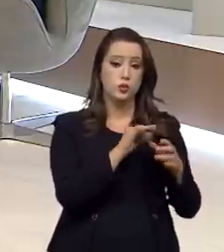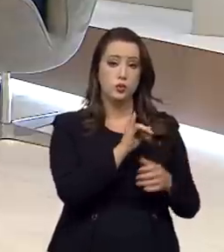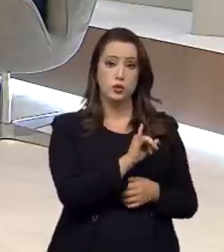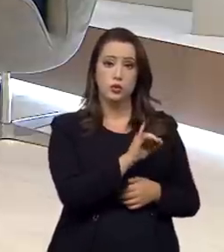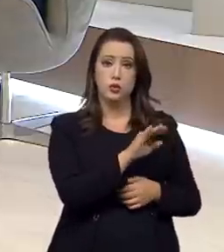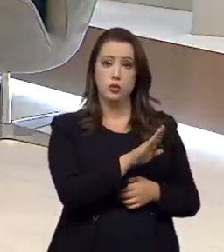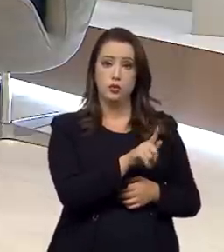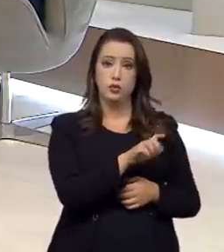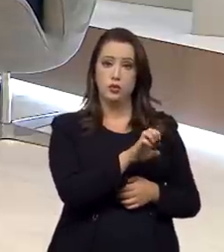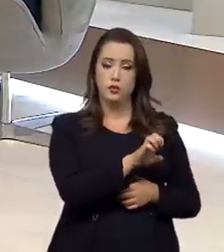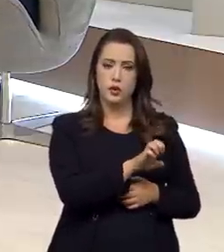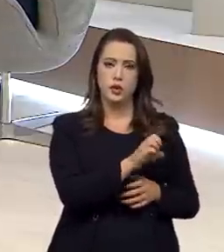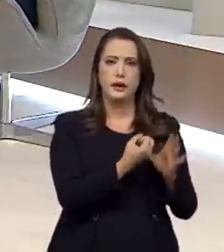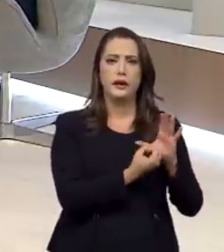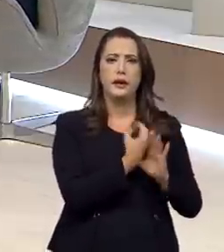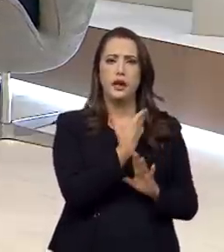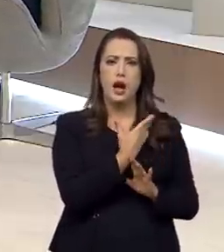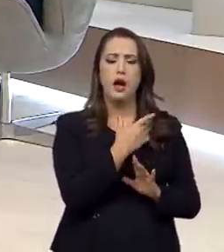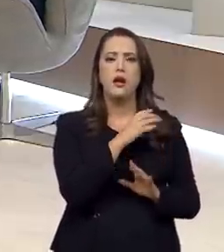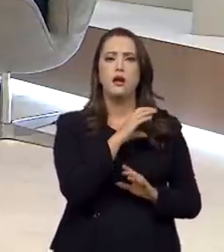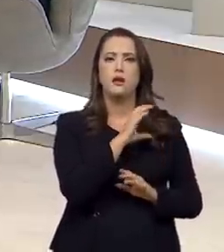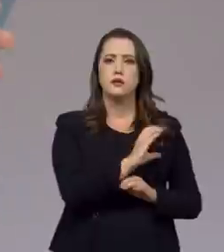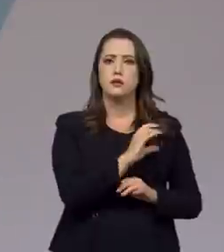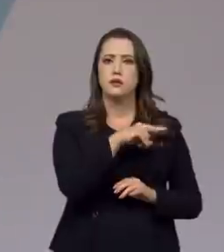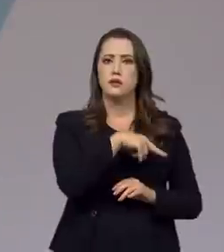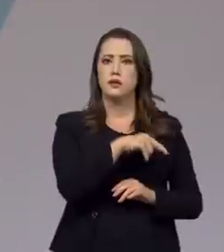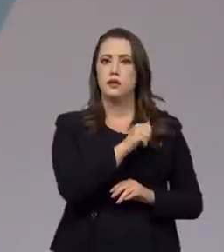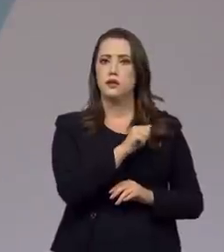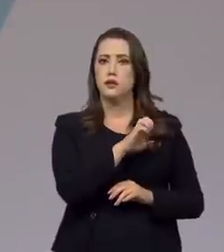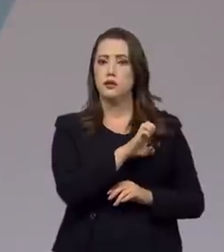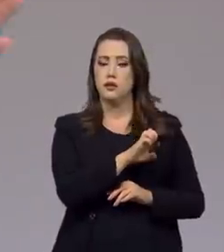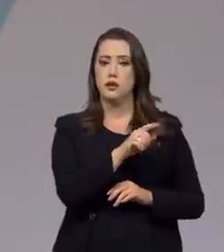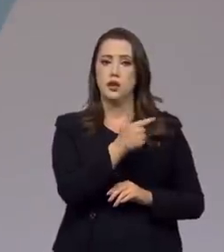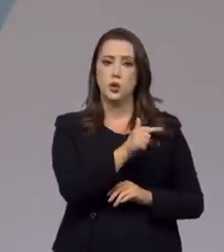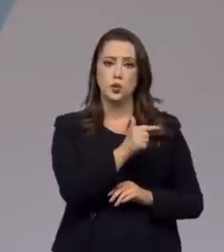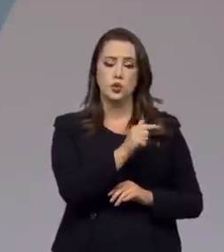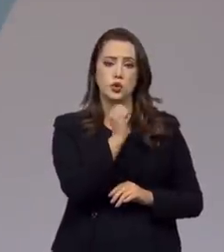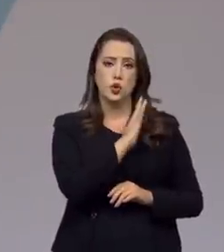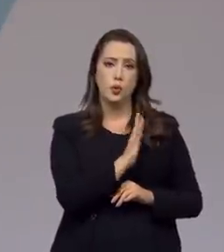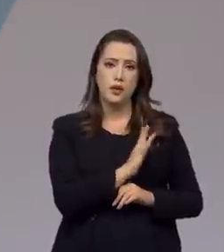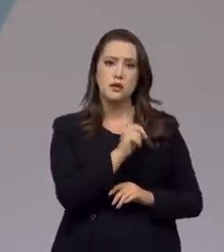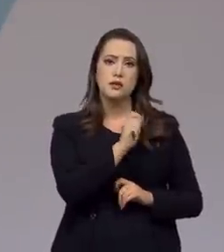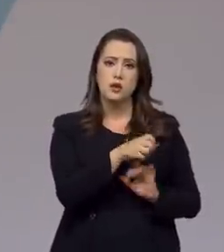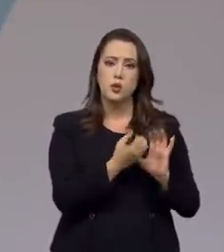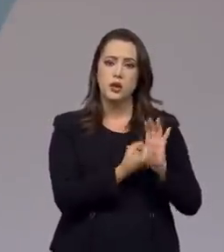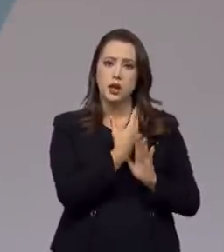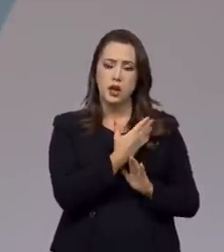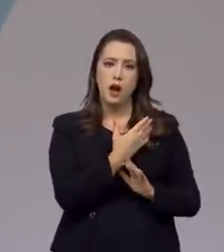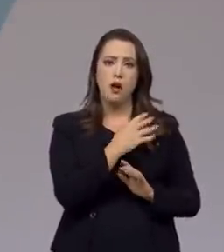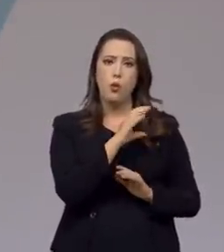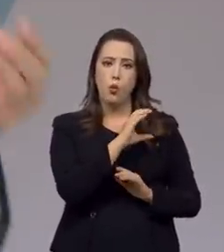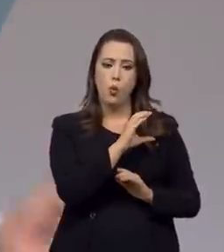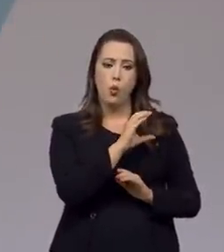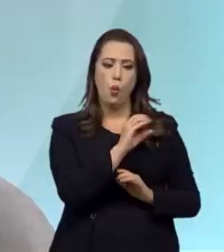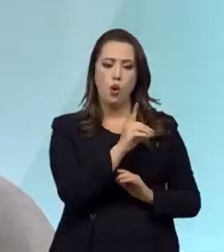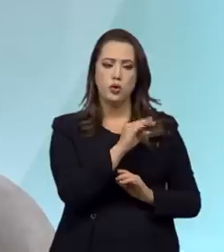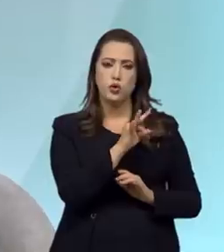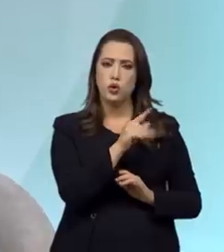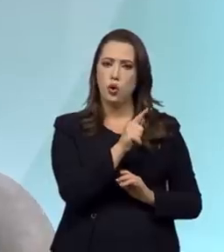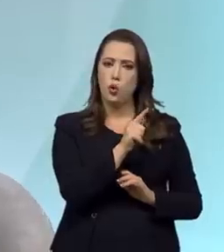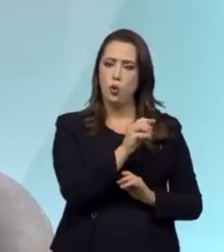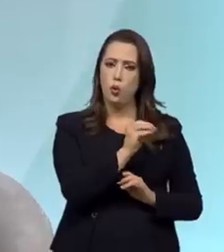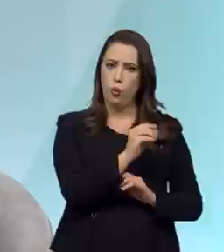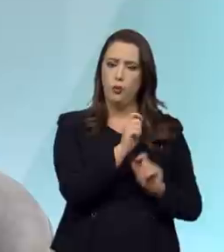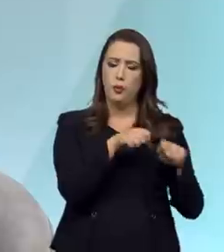os serviços ambientais que não existiam no Brasil que existe no Brasil isso é um ponto fundamental também Para viabilizar tudo isso